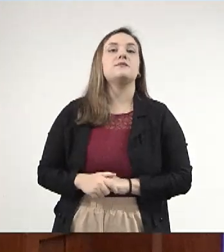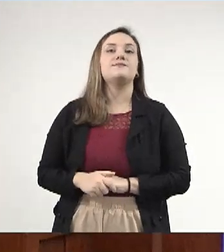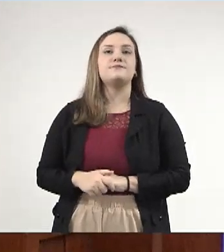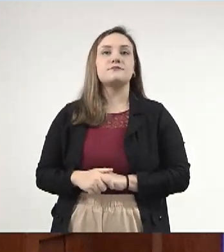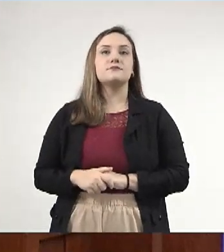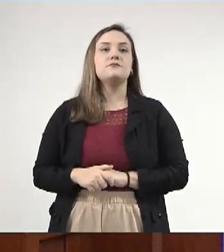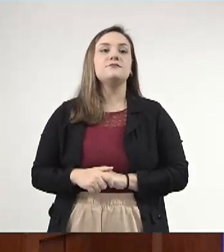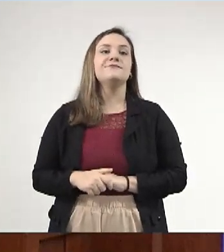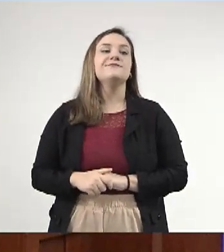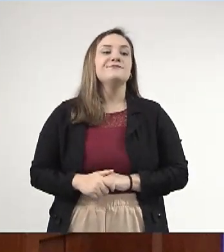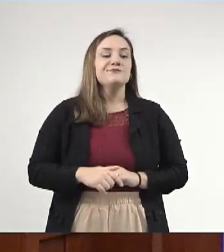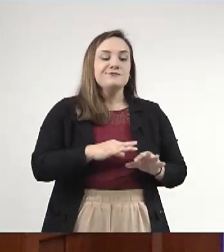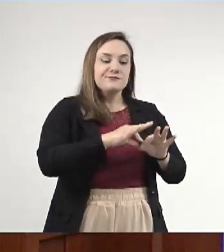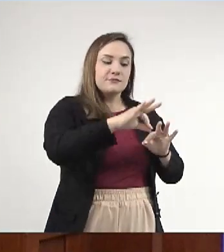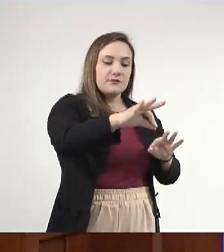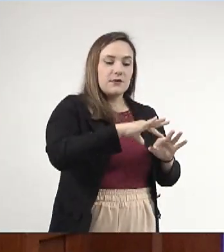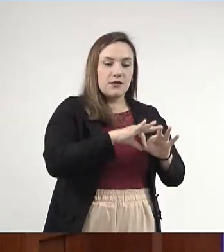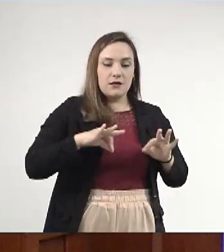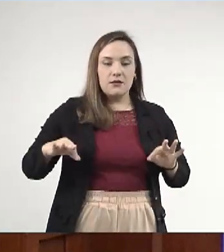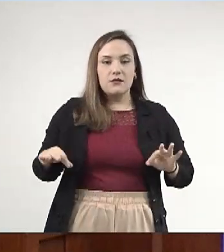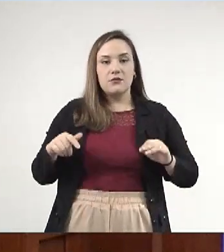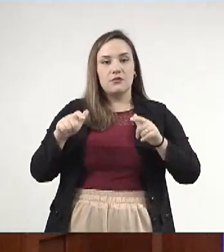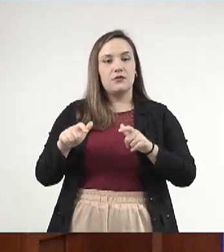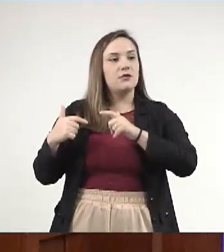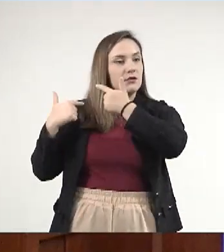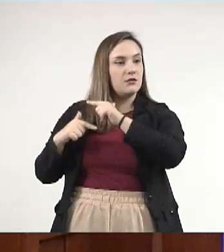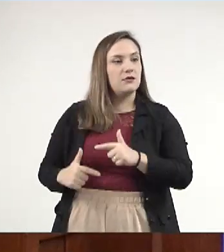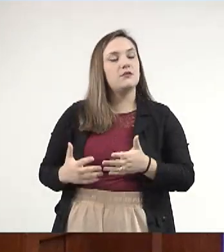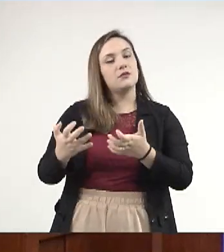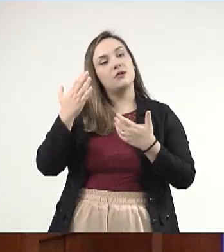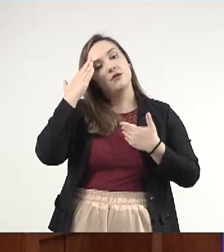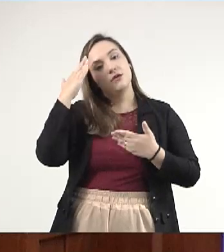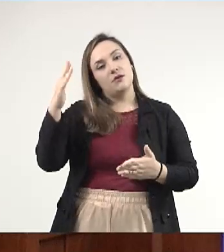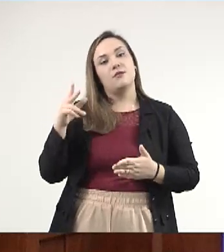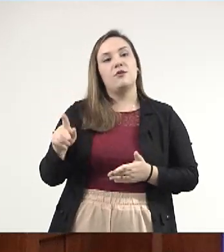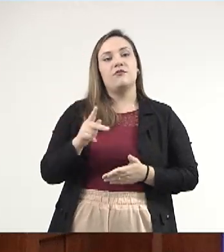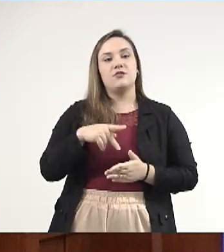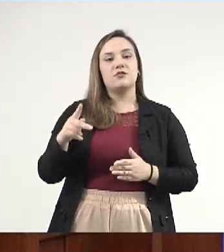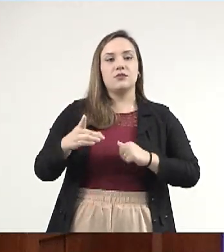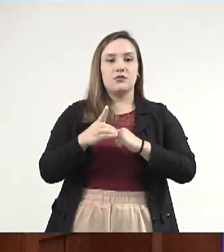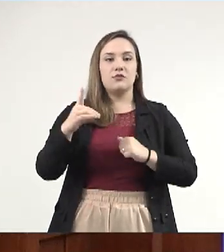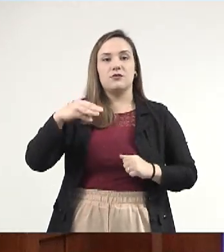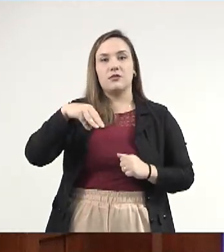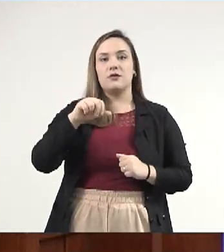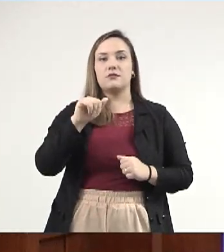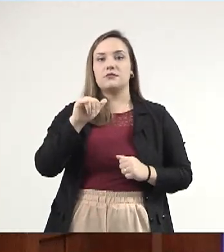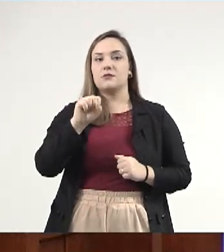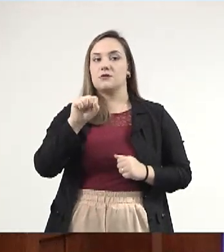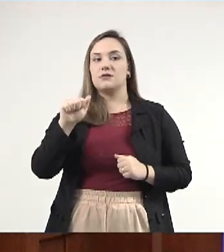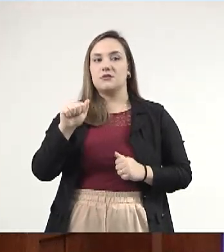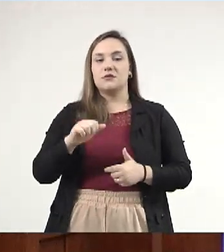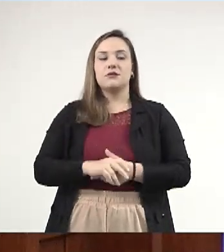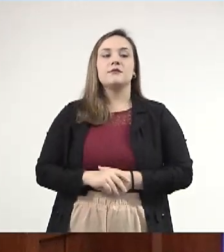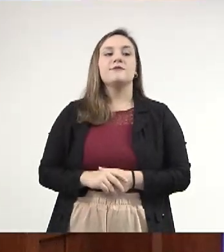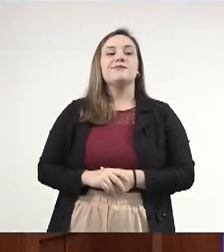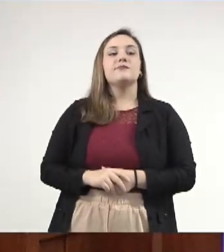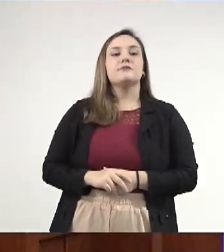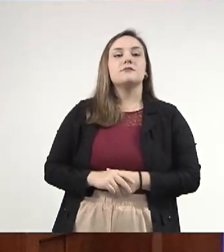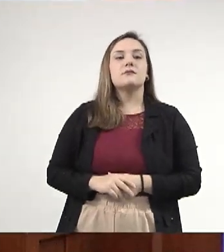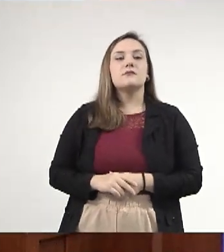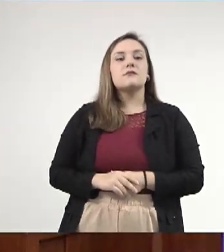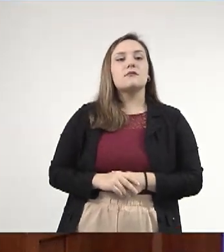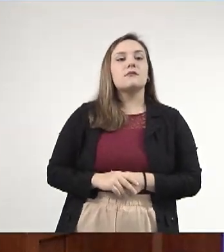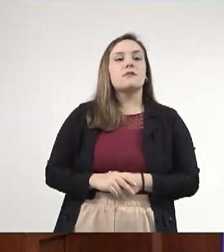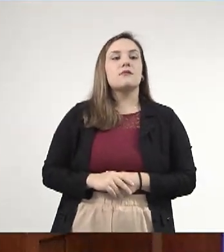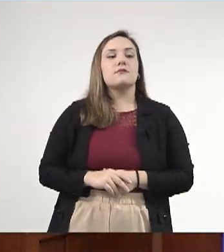território tradicional. Queria agradecer à professora doutora Maísa Ferreira da Silva, e depois nós vamos